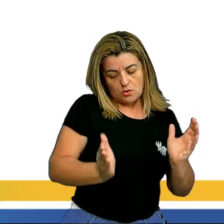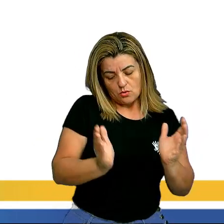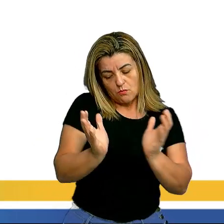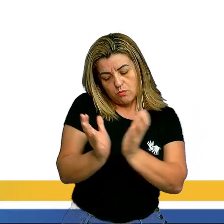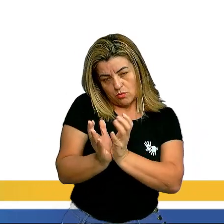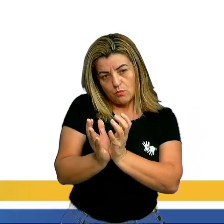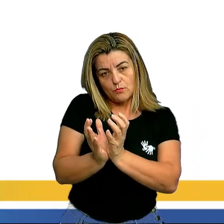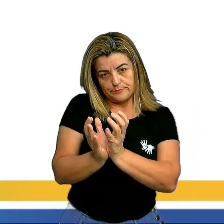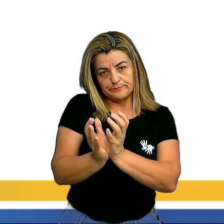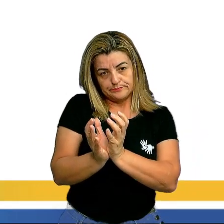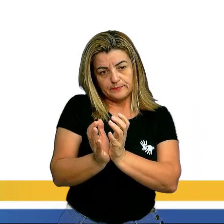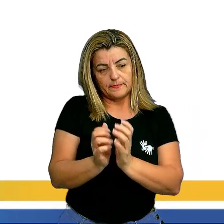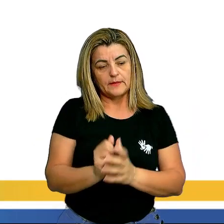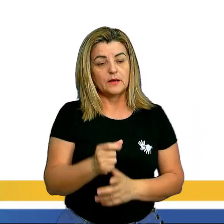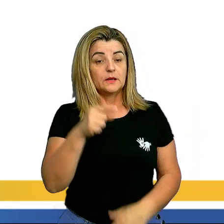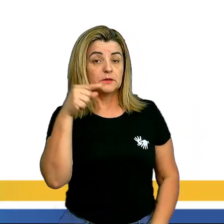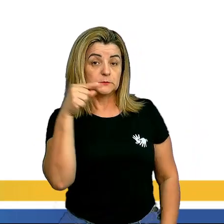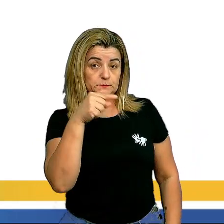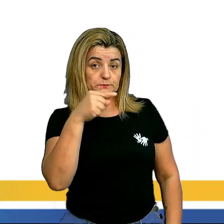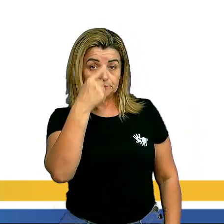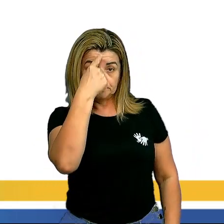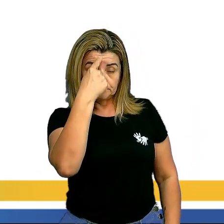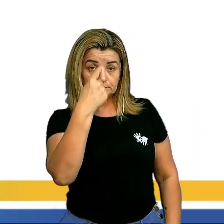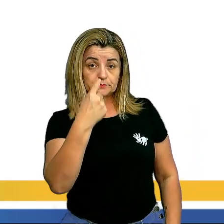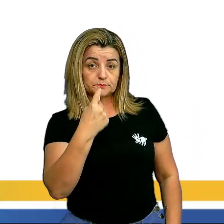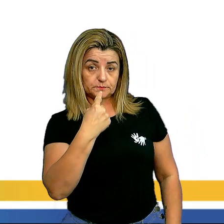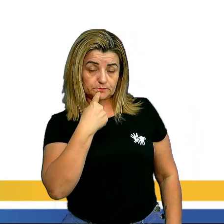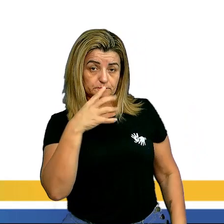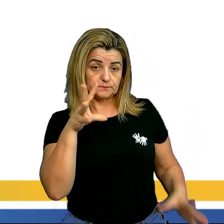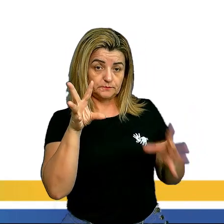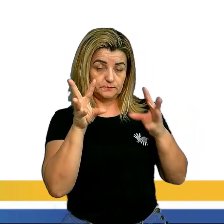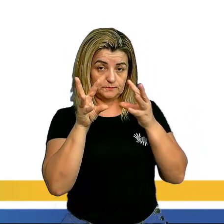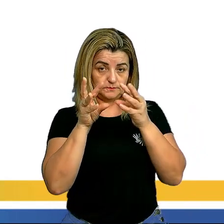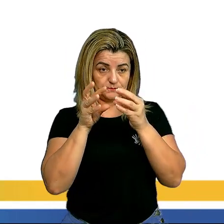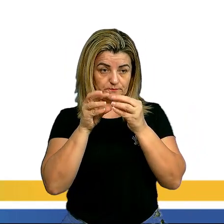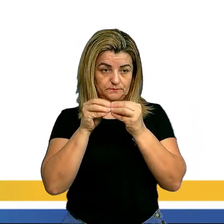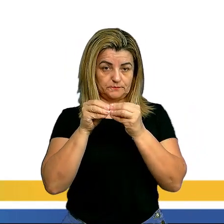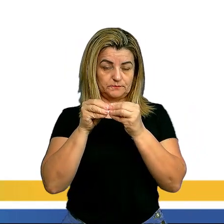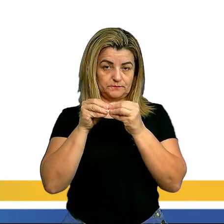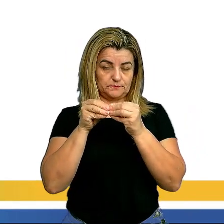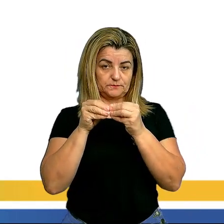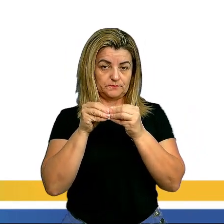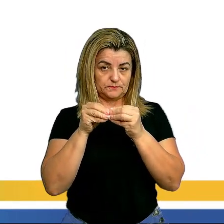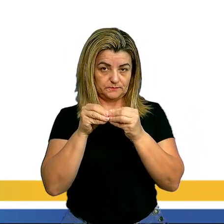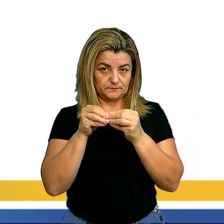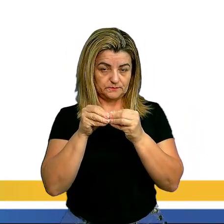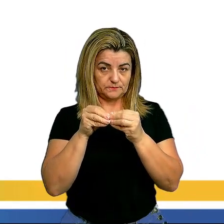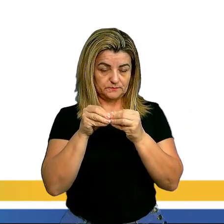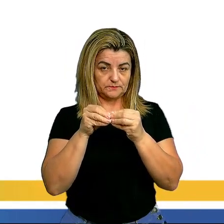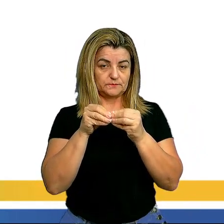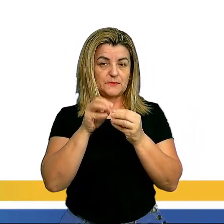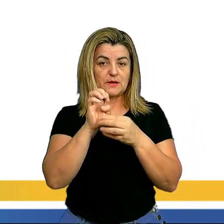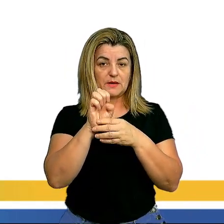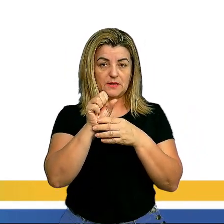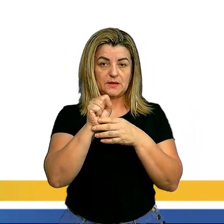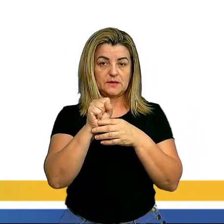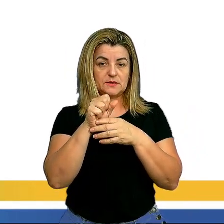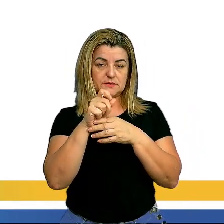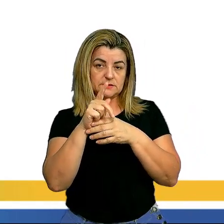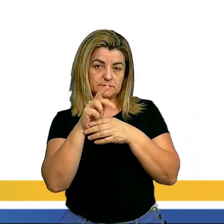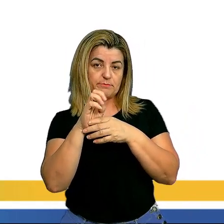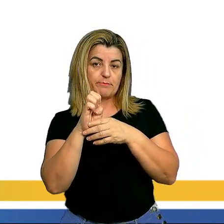tá? E aqui, pessoal, a imagem do resumo aí das nossas especiações, tá?